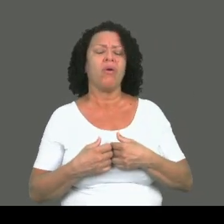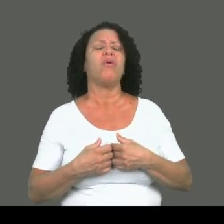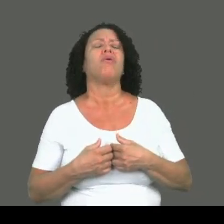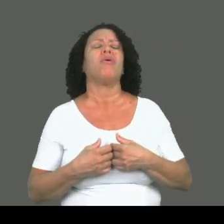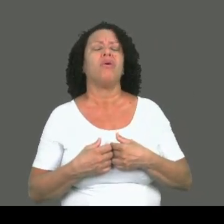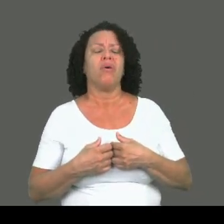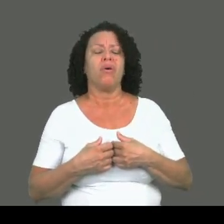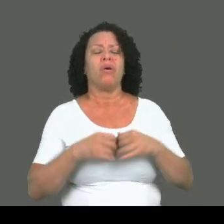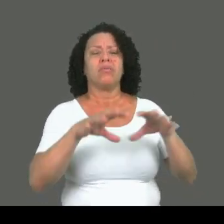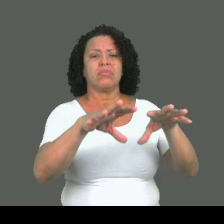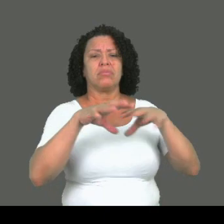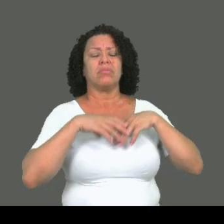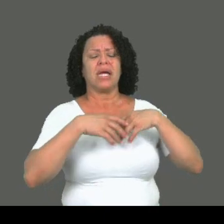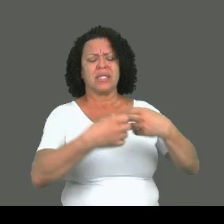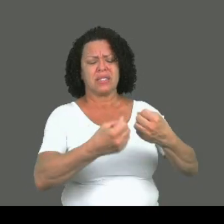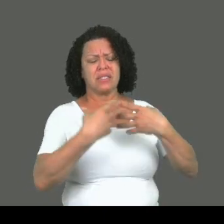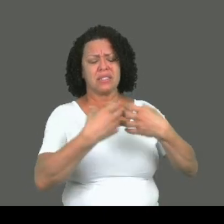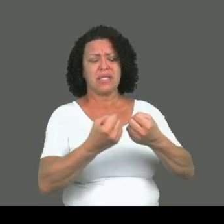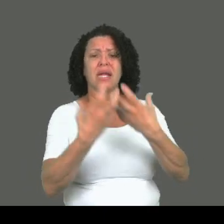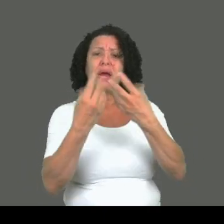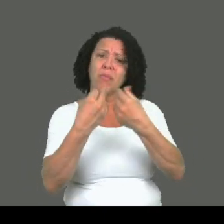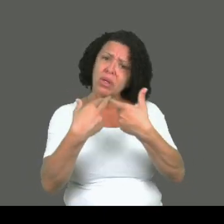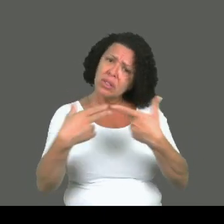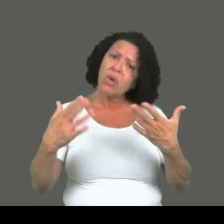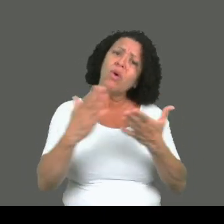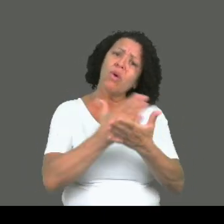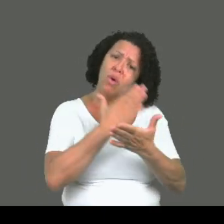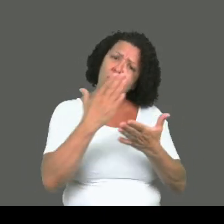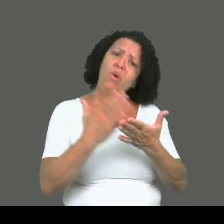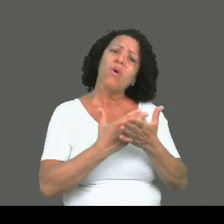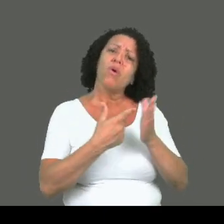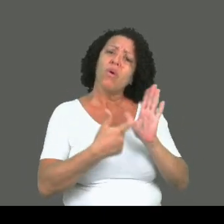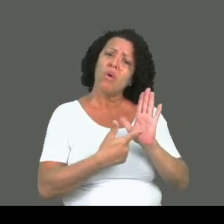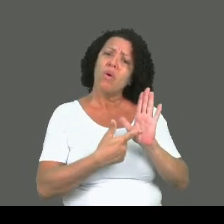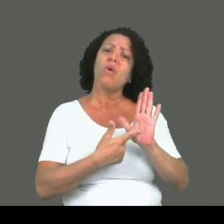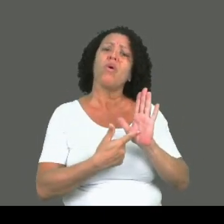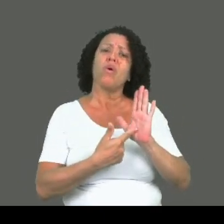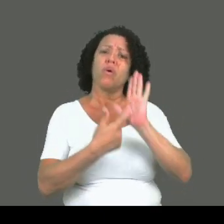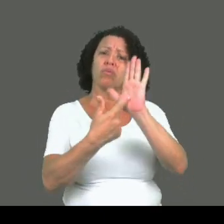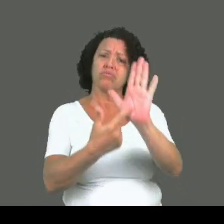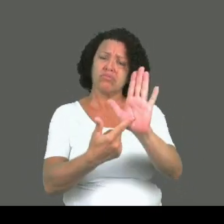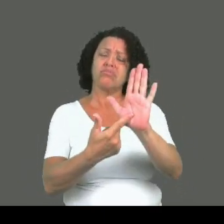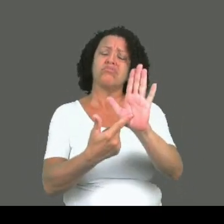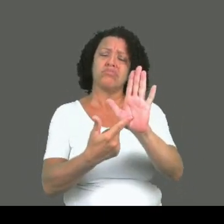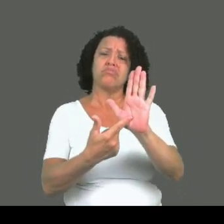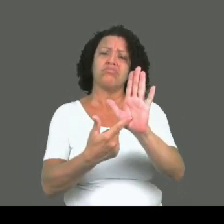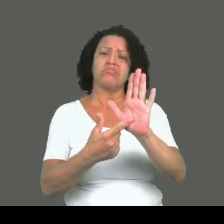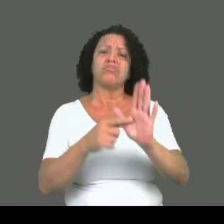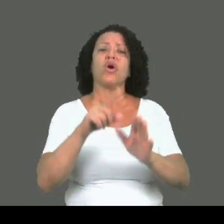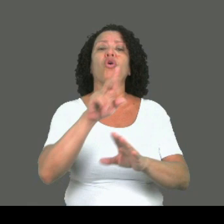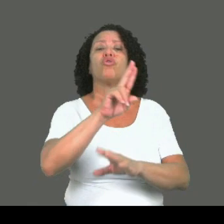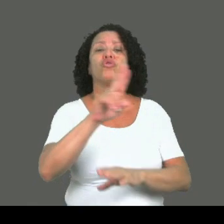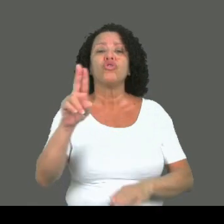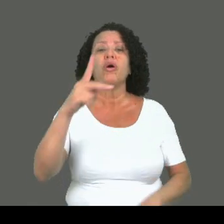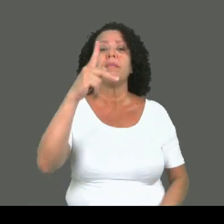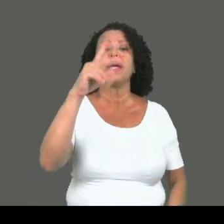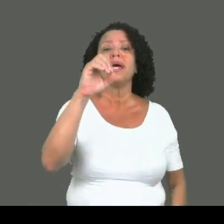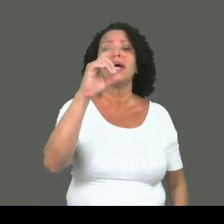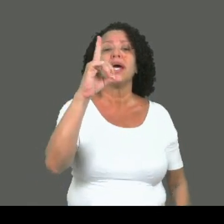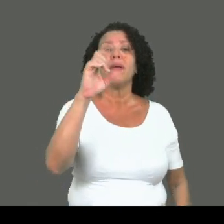extraí muitos ensinamentos desse livro para poder montar esse material para vocês, que chama-se O Poder do